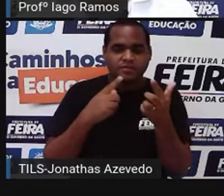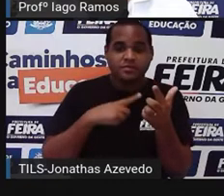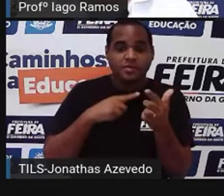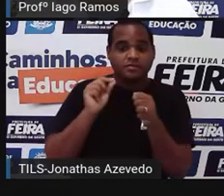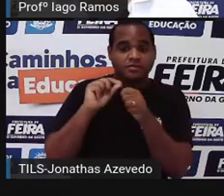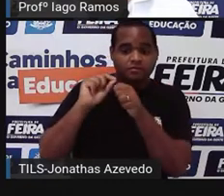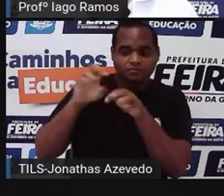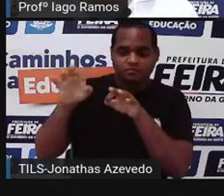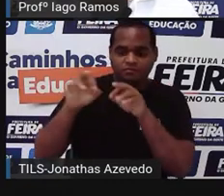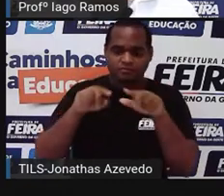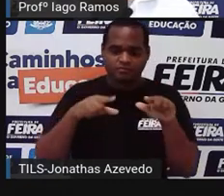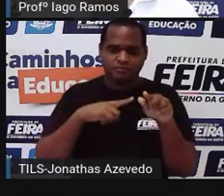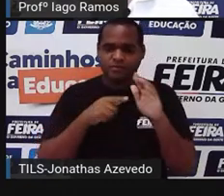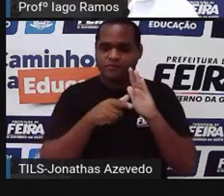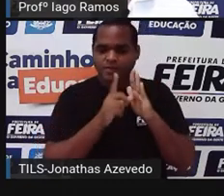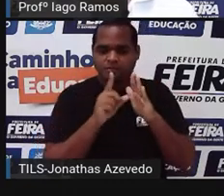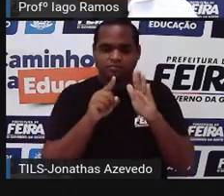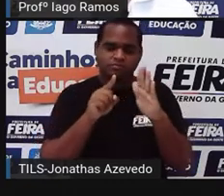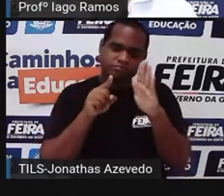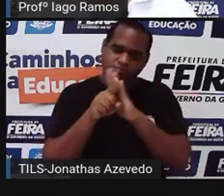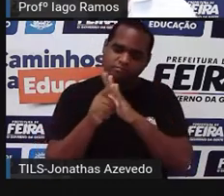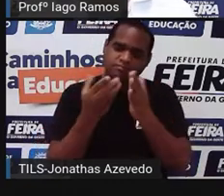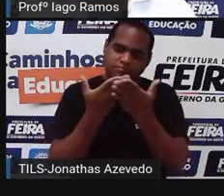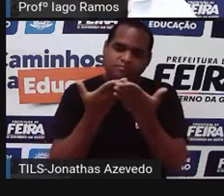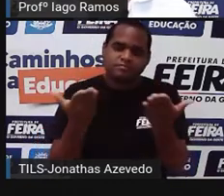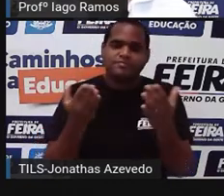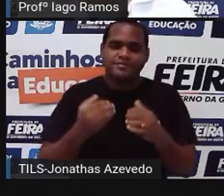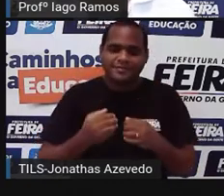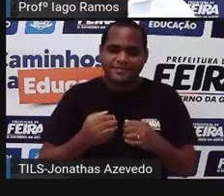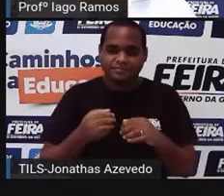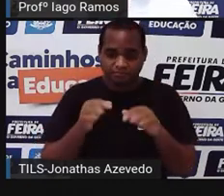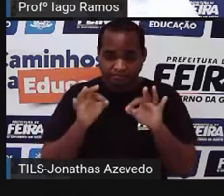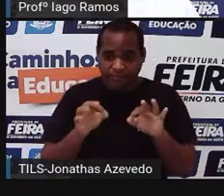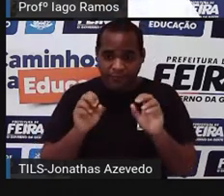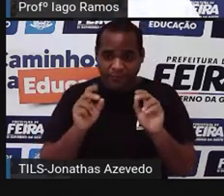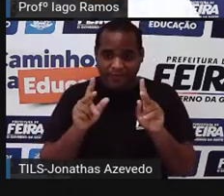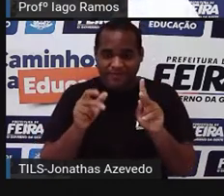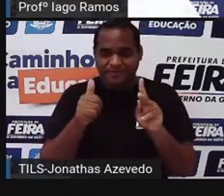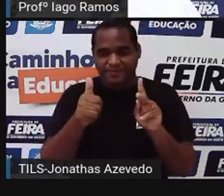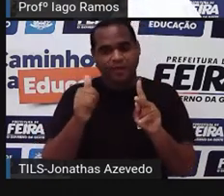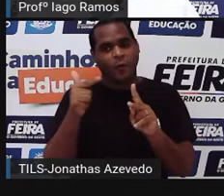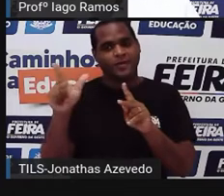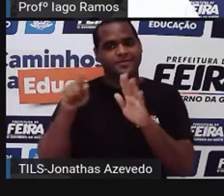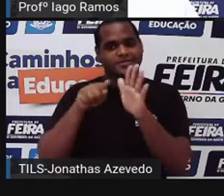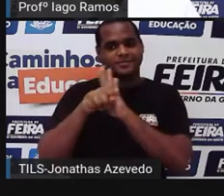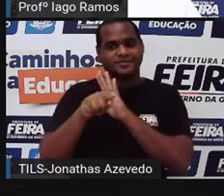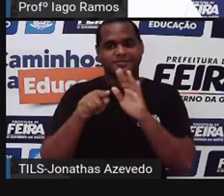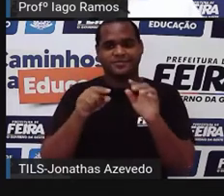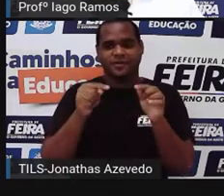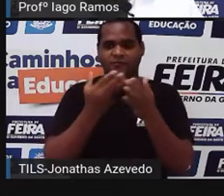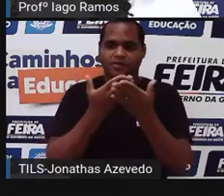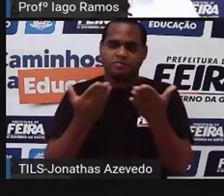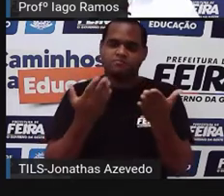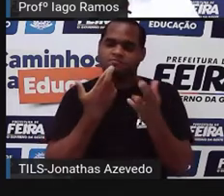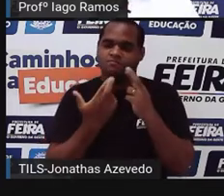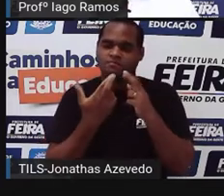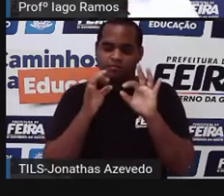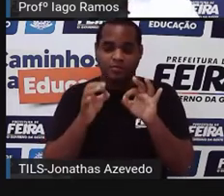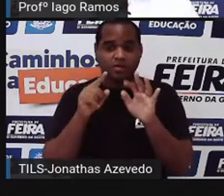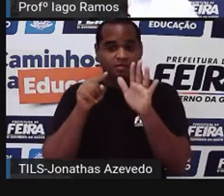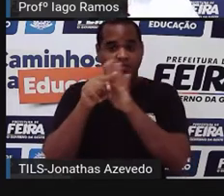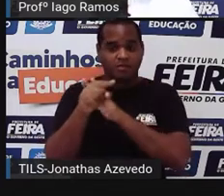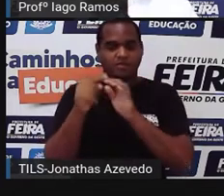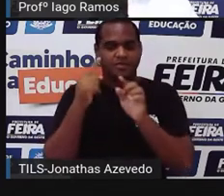bom porque antes disso eu tenho outra pergunta para você é outra pergunta e essa pergunta